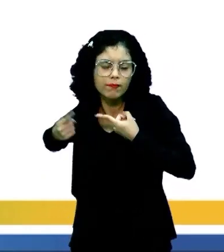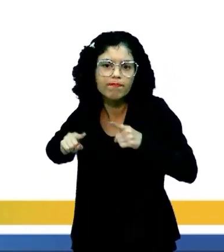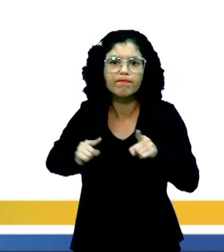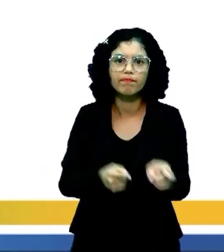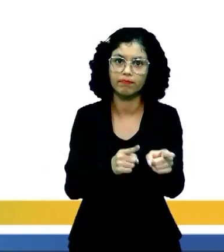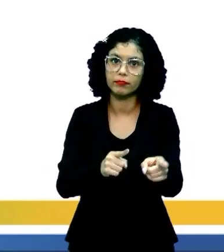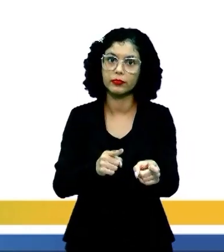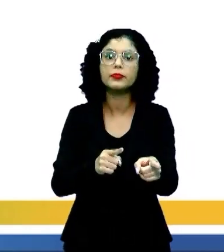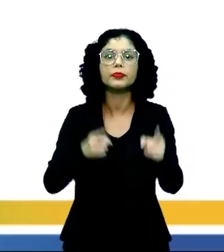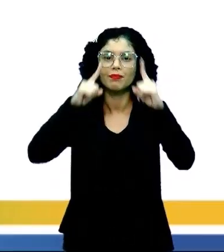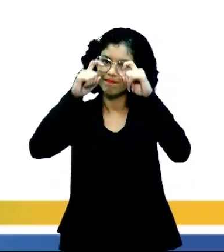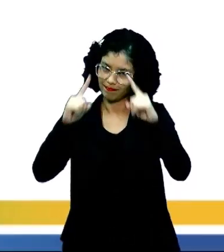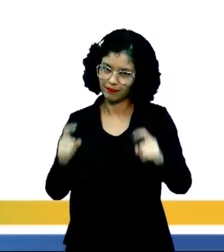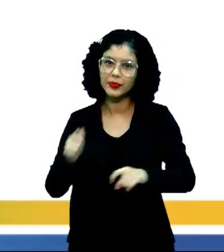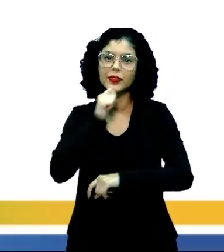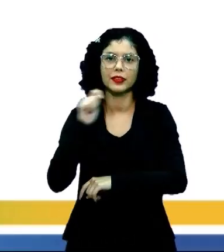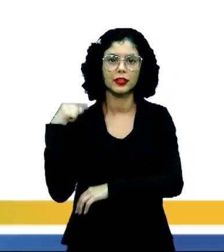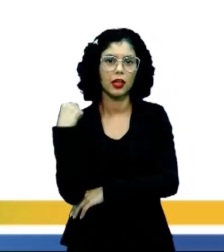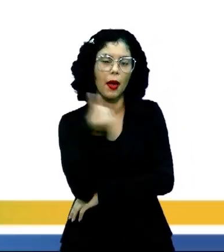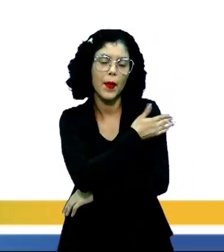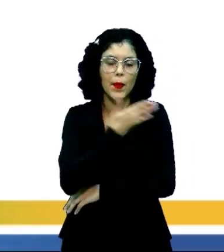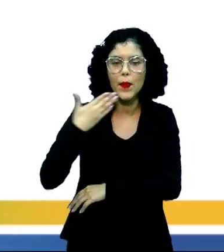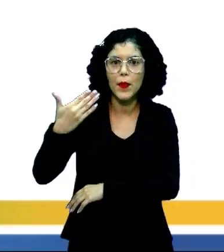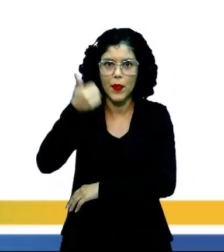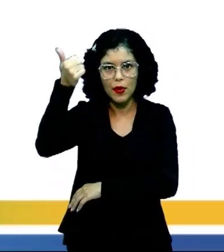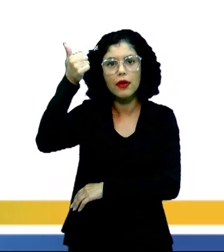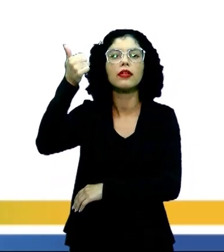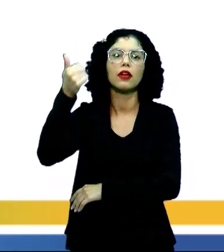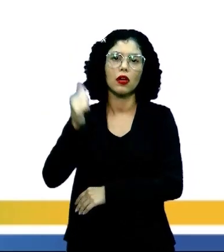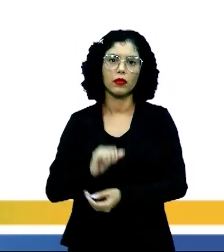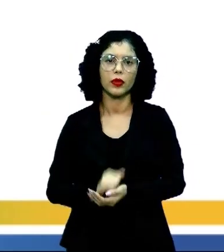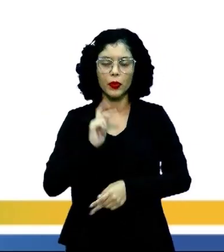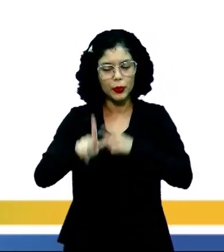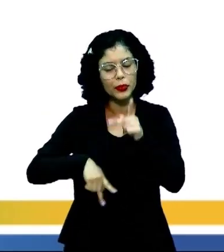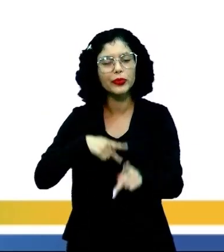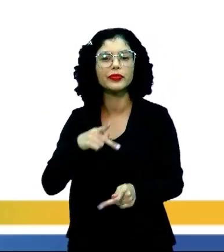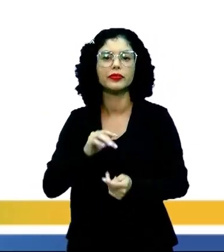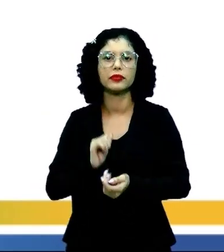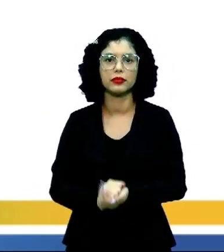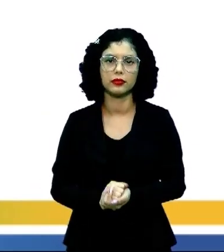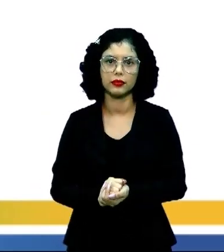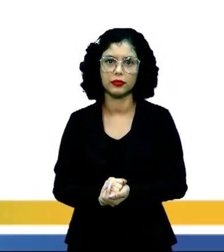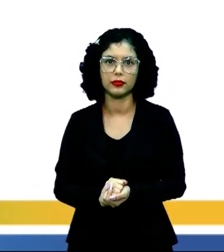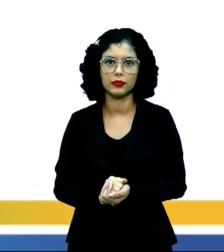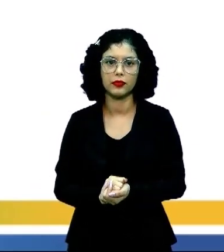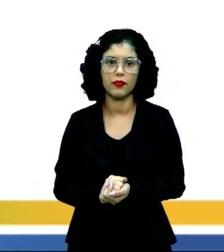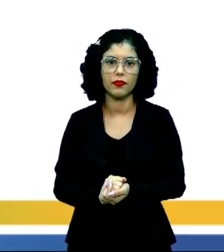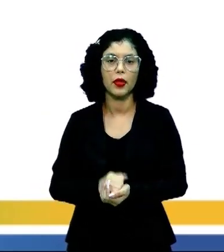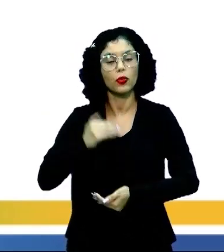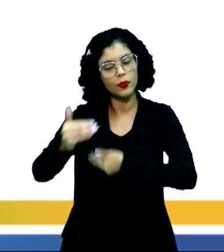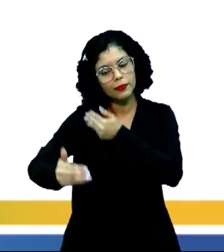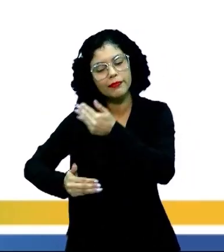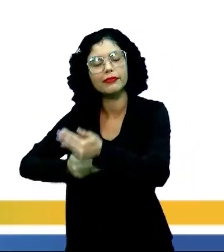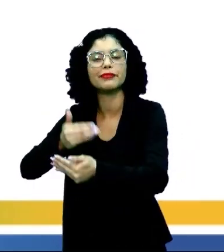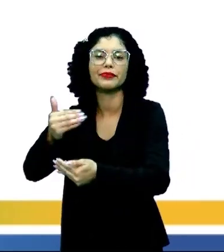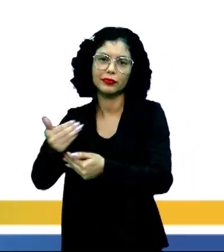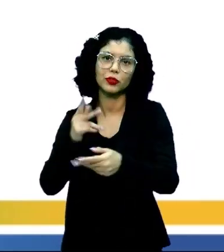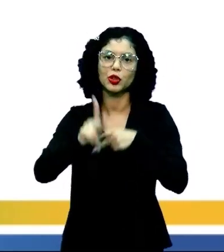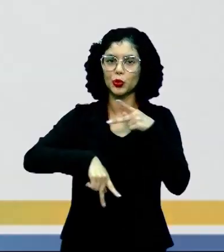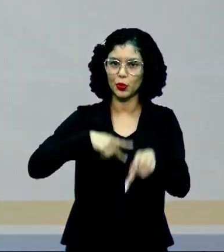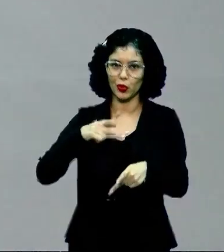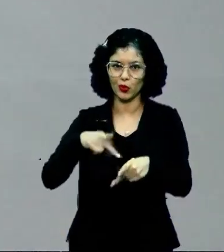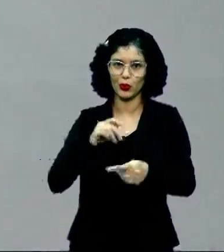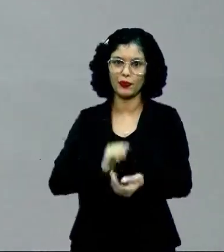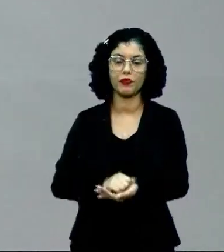desafios científicos para melhorar um povo, né? Para o desenvolvimento de um